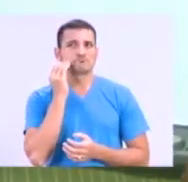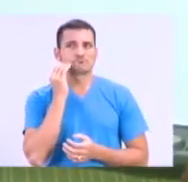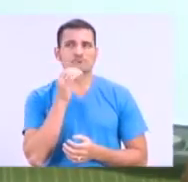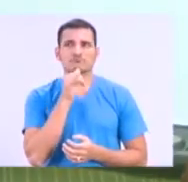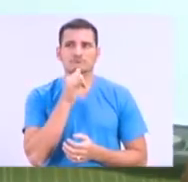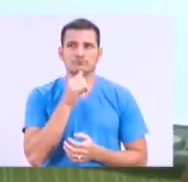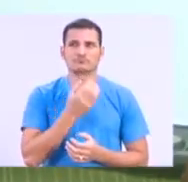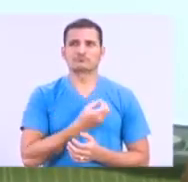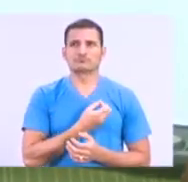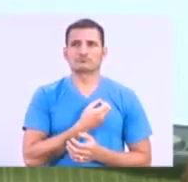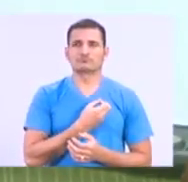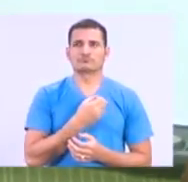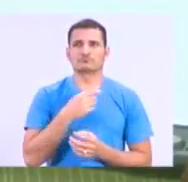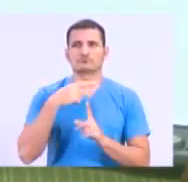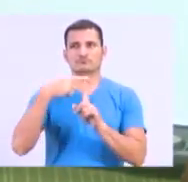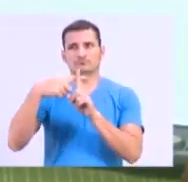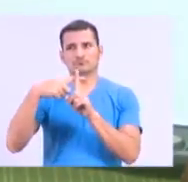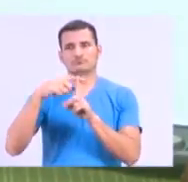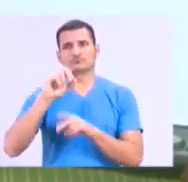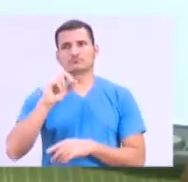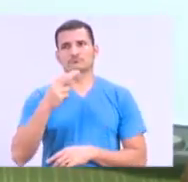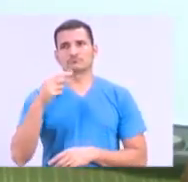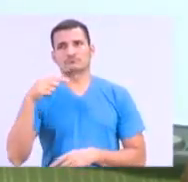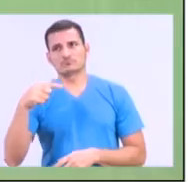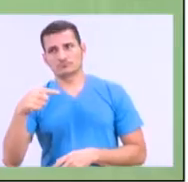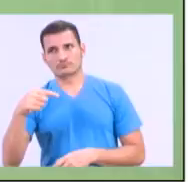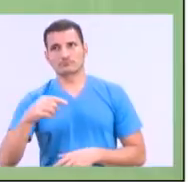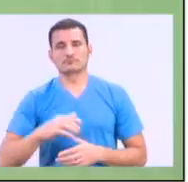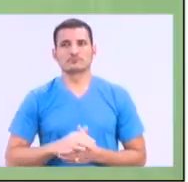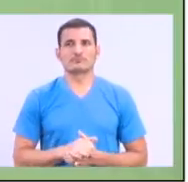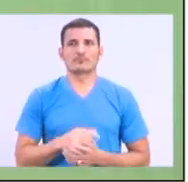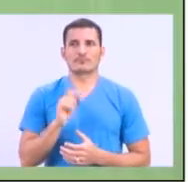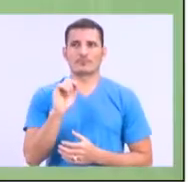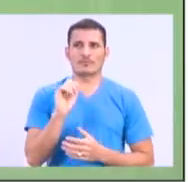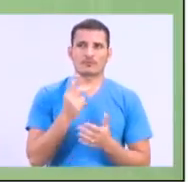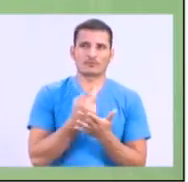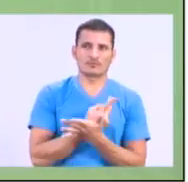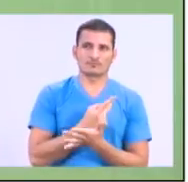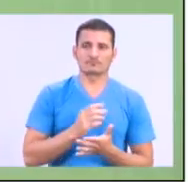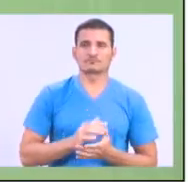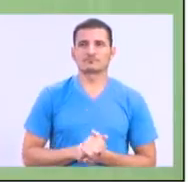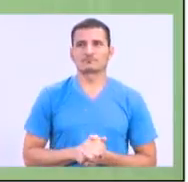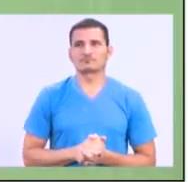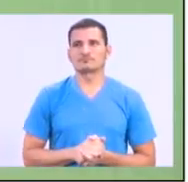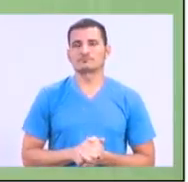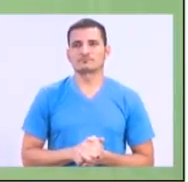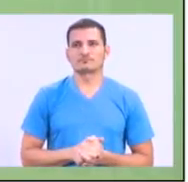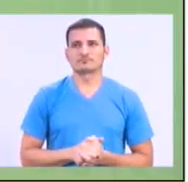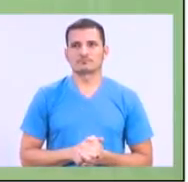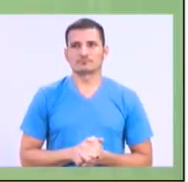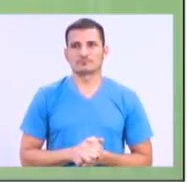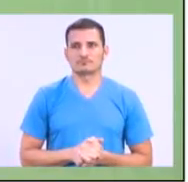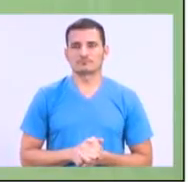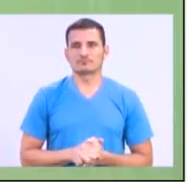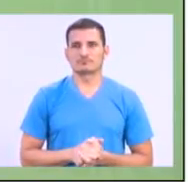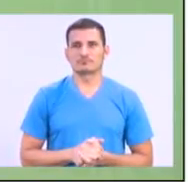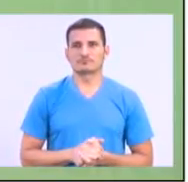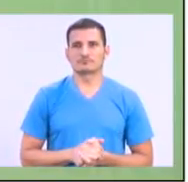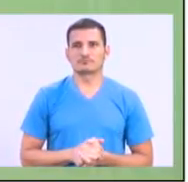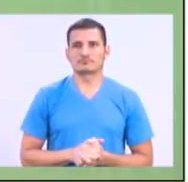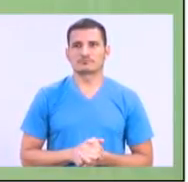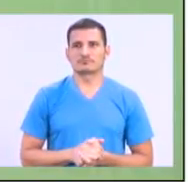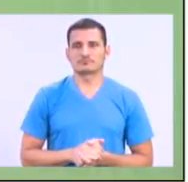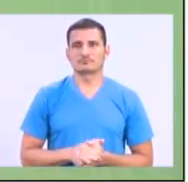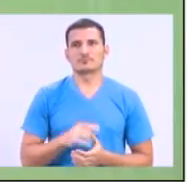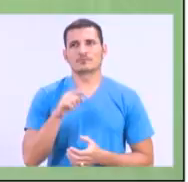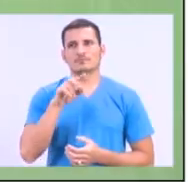negativo ou positivo. Então, como resultado, né, o que vai acontecer? Descrevendo o que vai acontecer nessa situação,